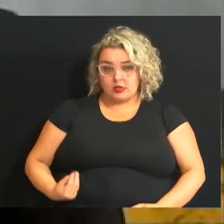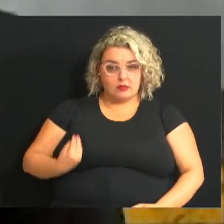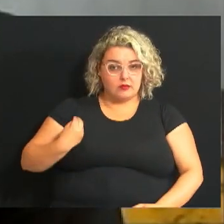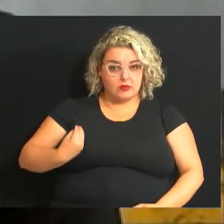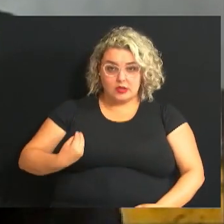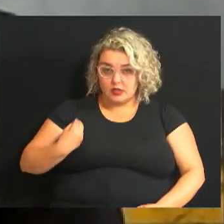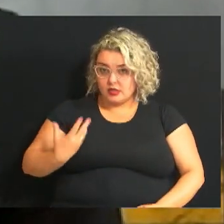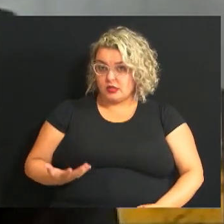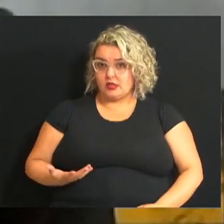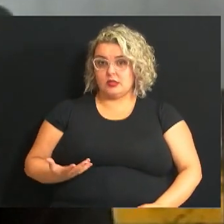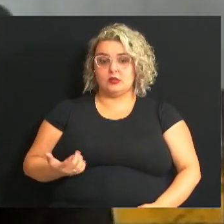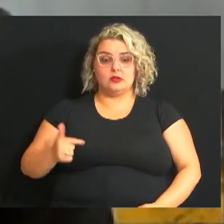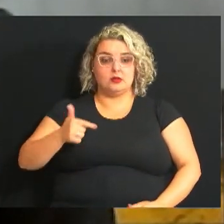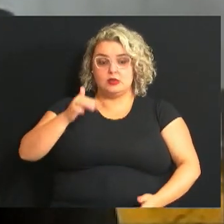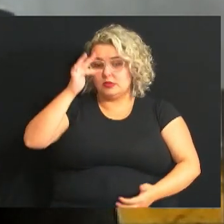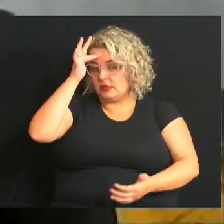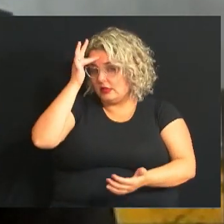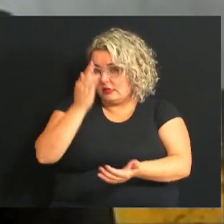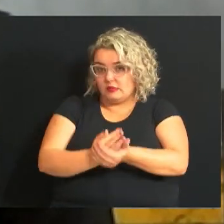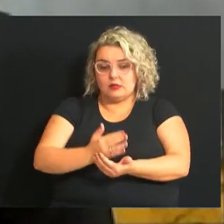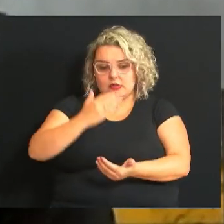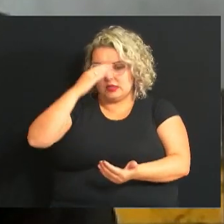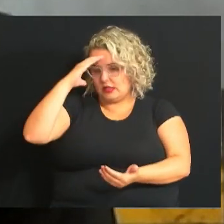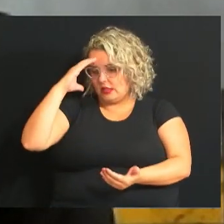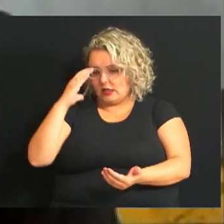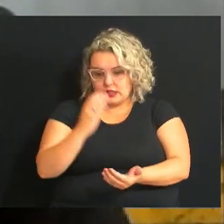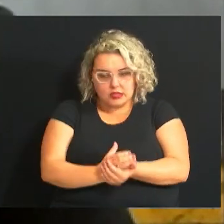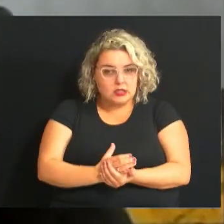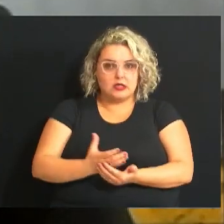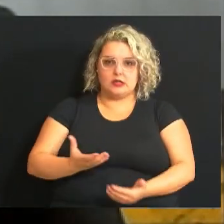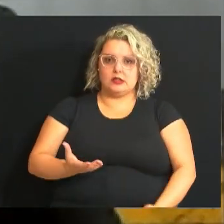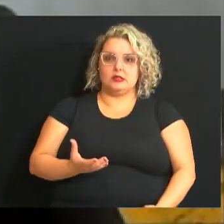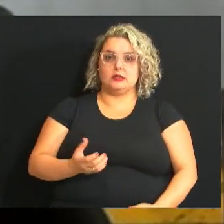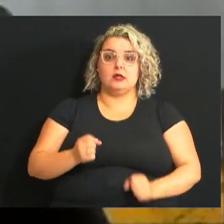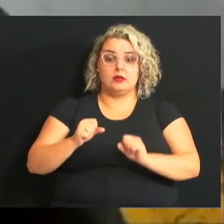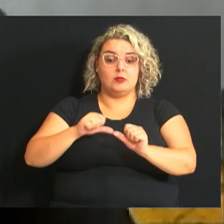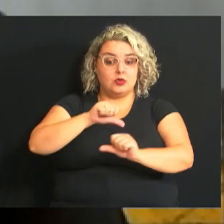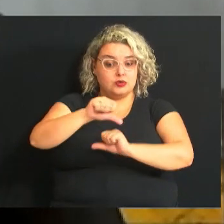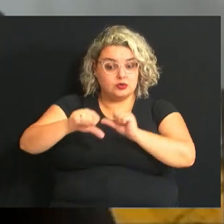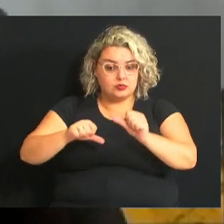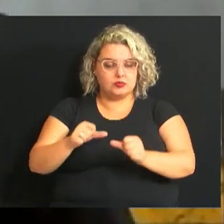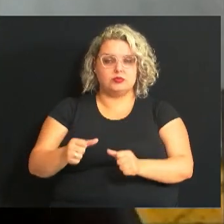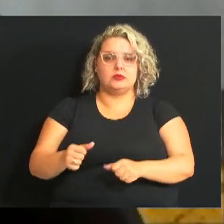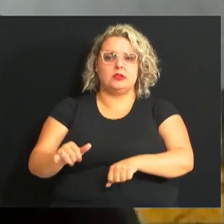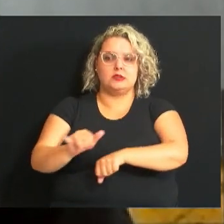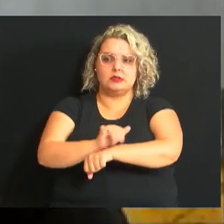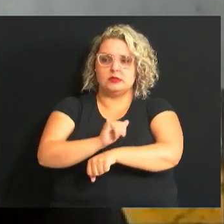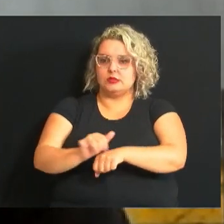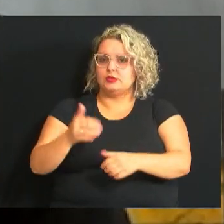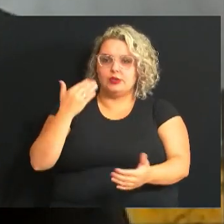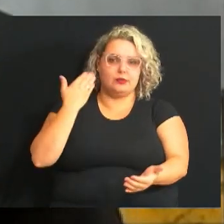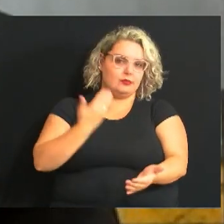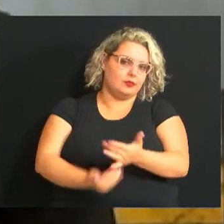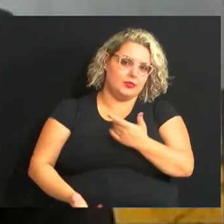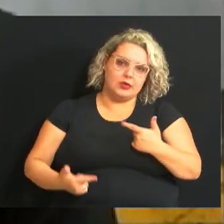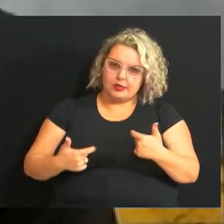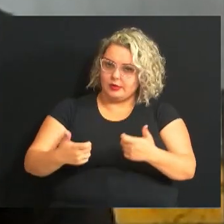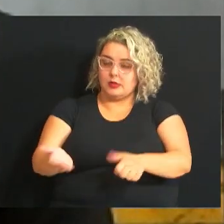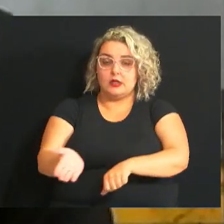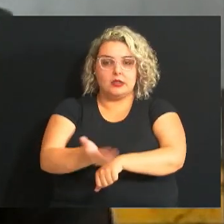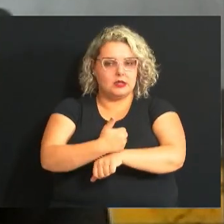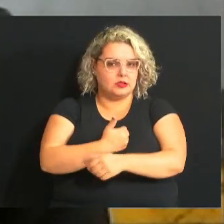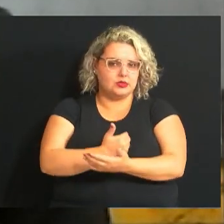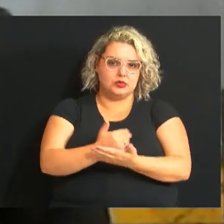a fé, sem ter a crença que a gente pode virar esse jogo, a gente já perde a batalha antes de começar. Então,